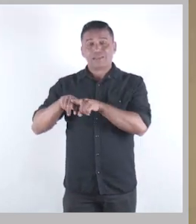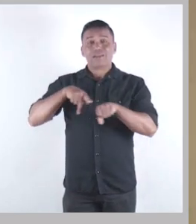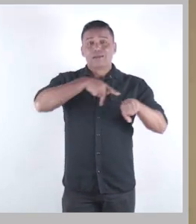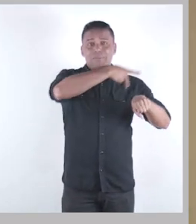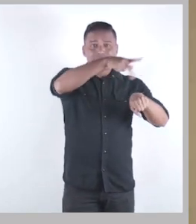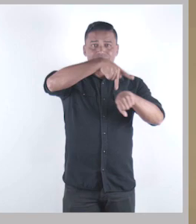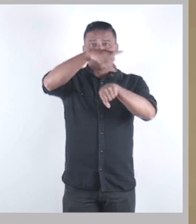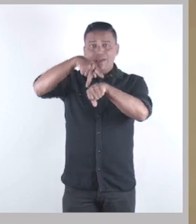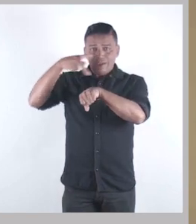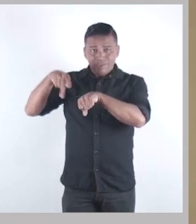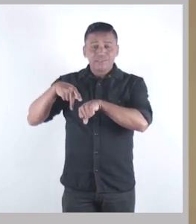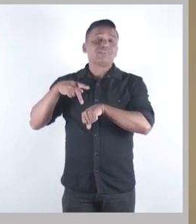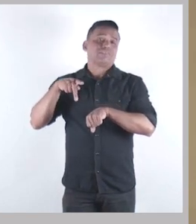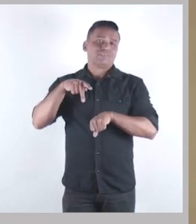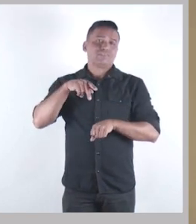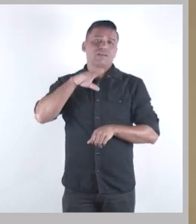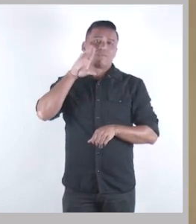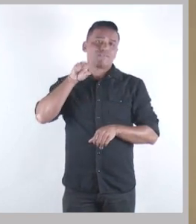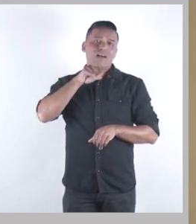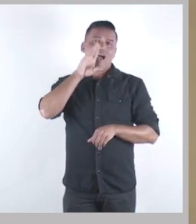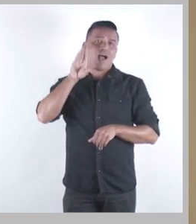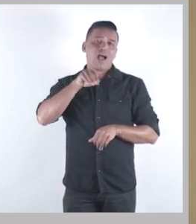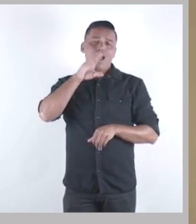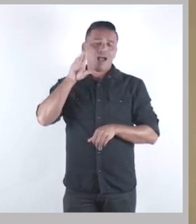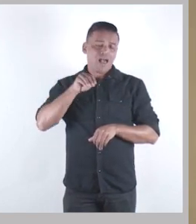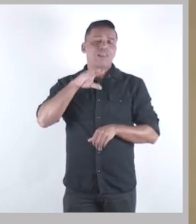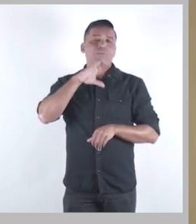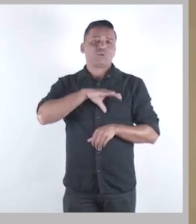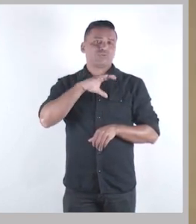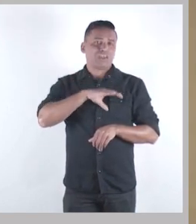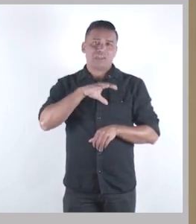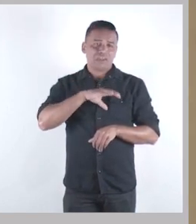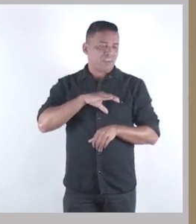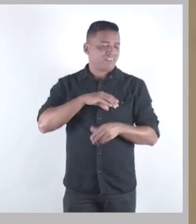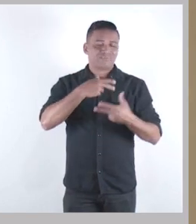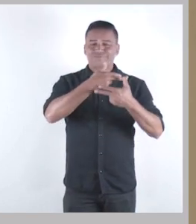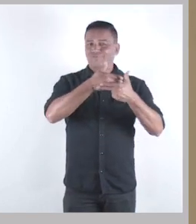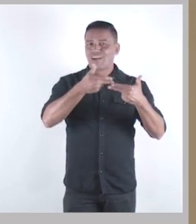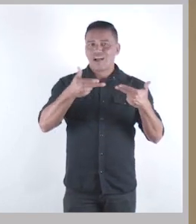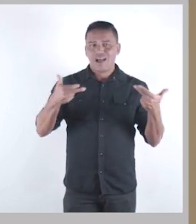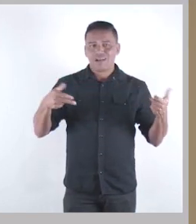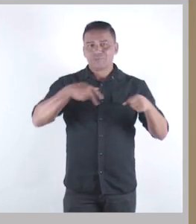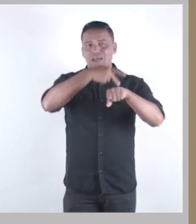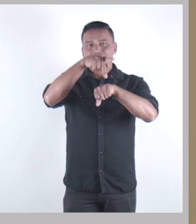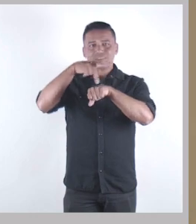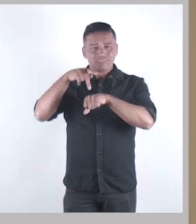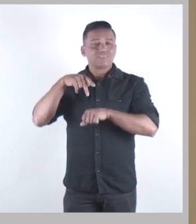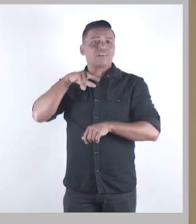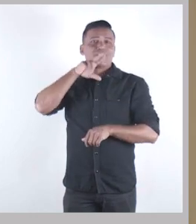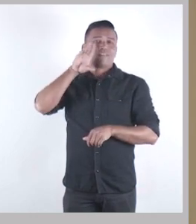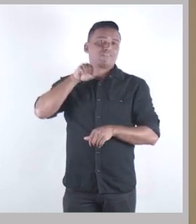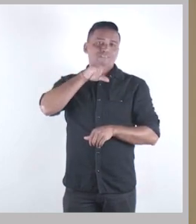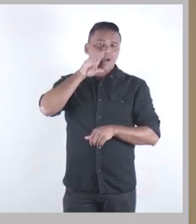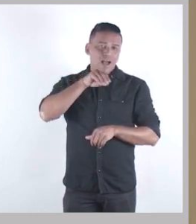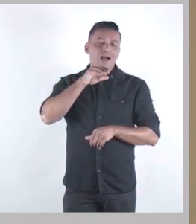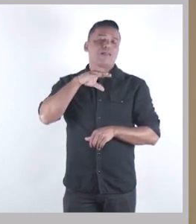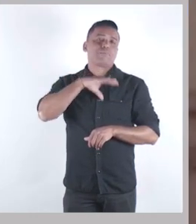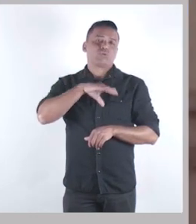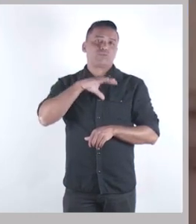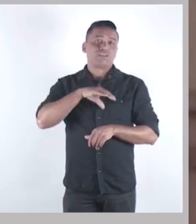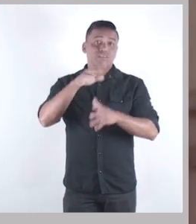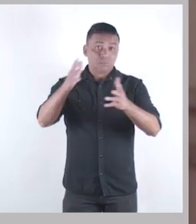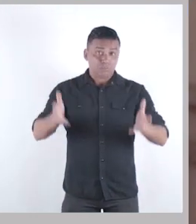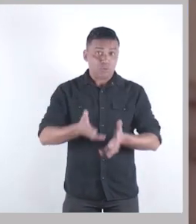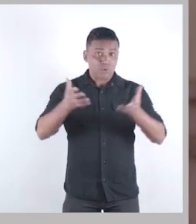falam a língua portuguesa, desde Portugal, Brasil, Angola, Cabo Verde, temos estado envolvidos, portanto, em ações que visam promover o